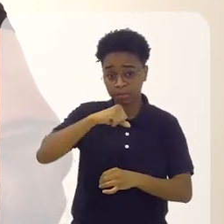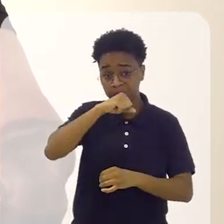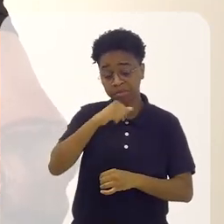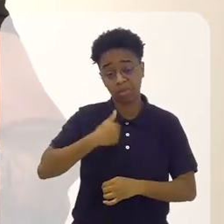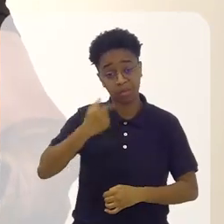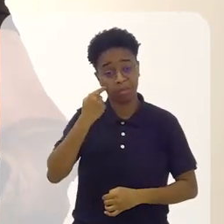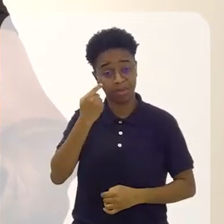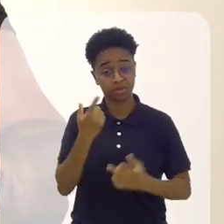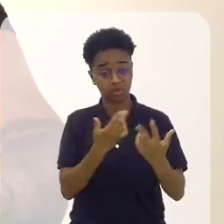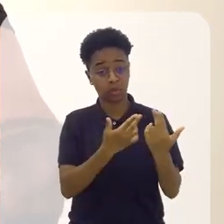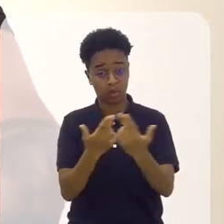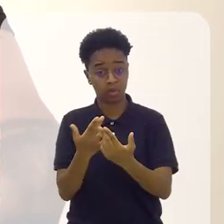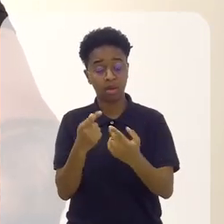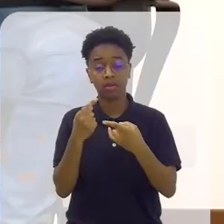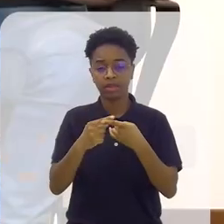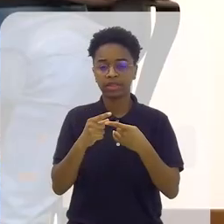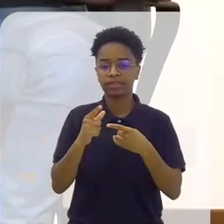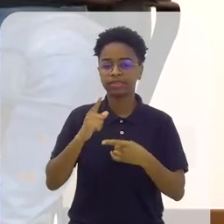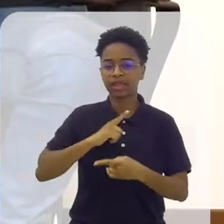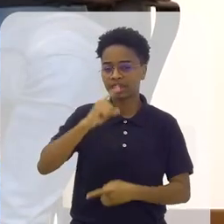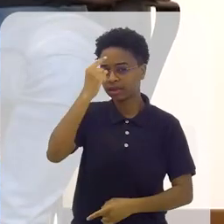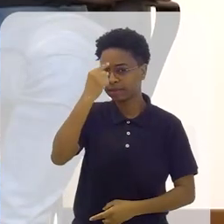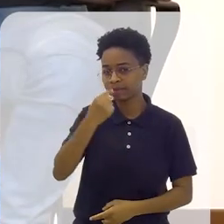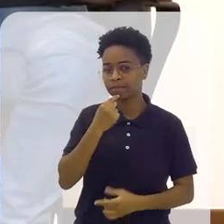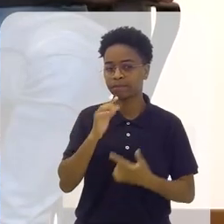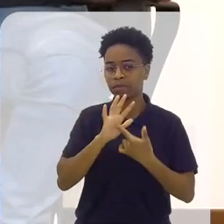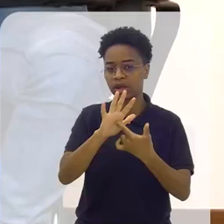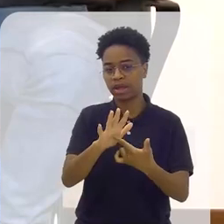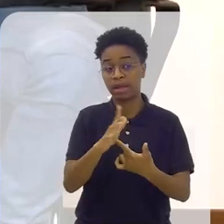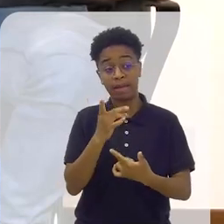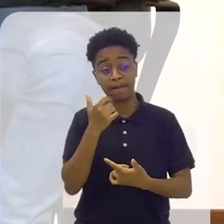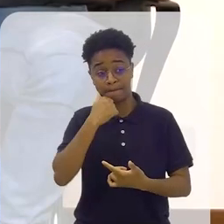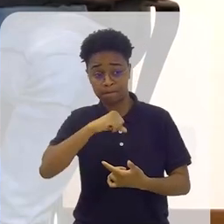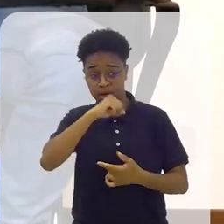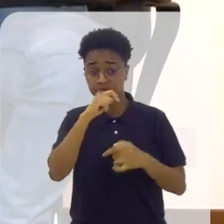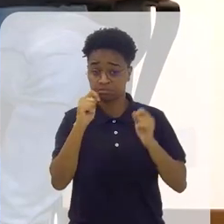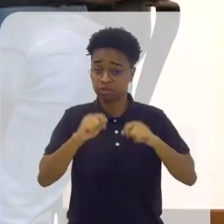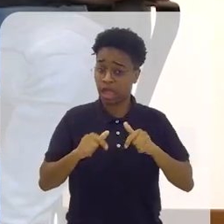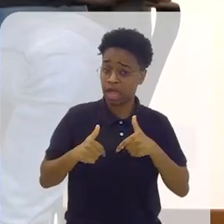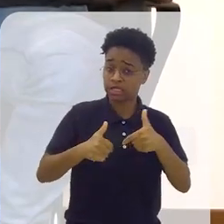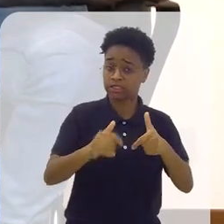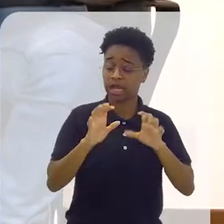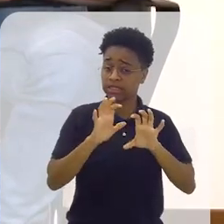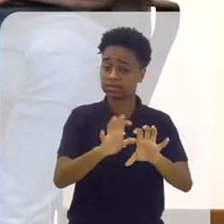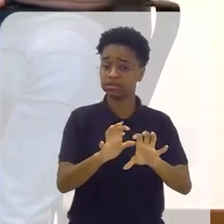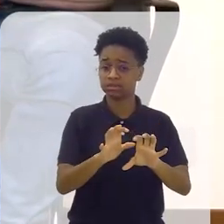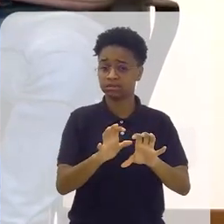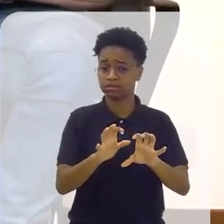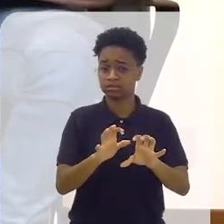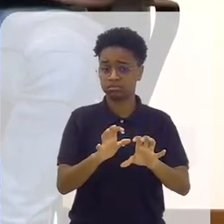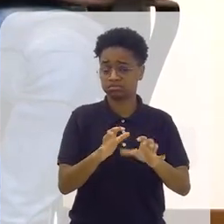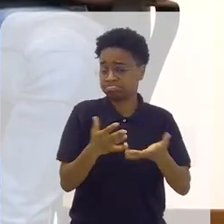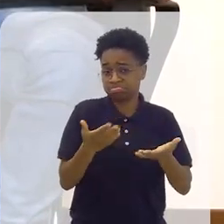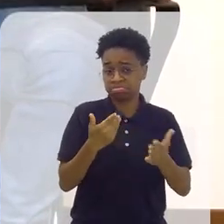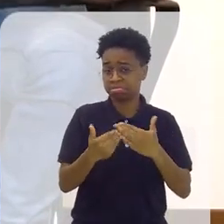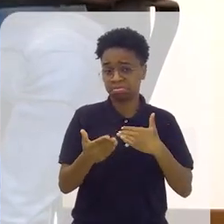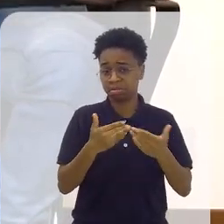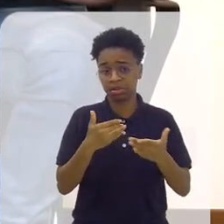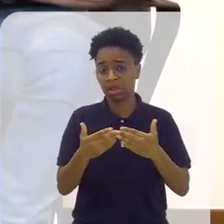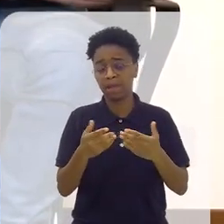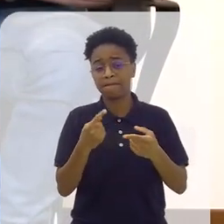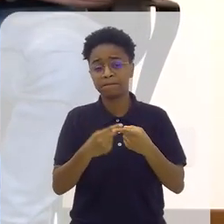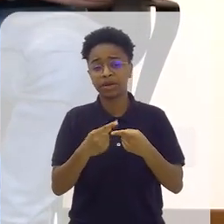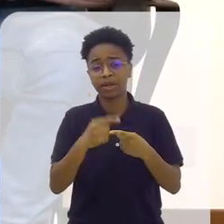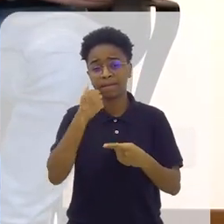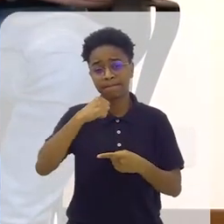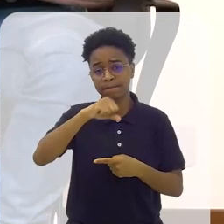eu sinto assim, tem essa cena lá. Então você vê que é tipo, cara, uma mãe faria aquilo pelo filho, seja o que for.